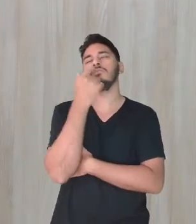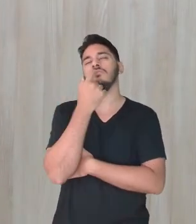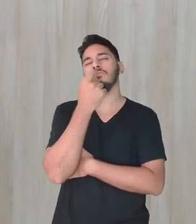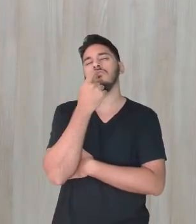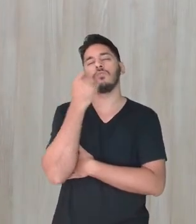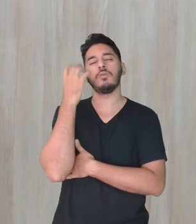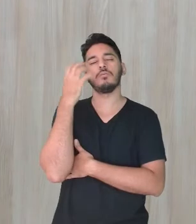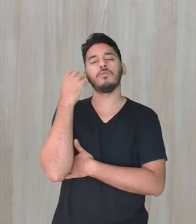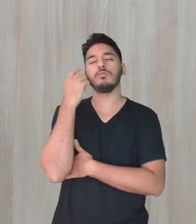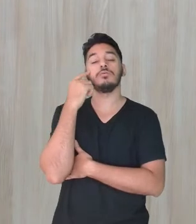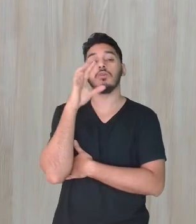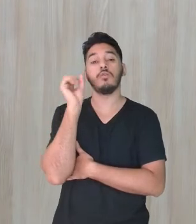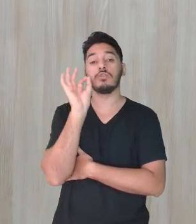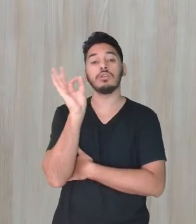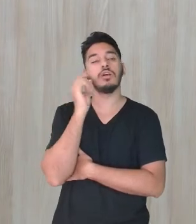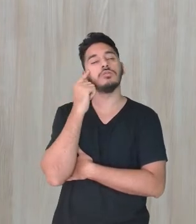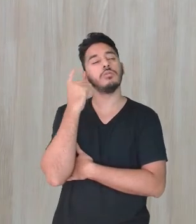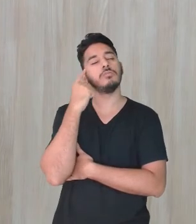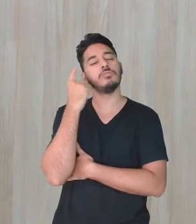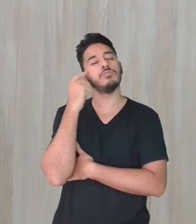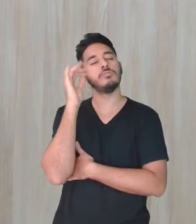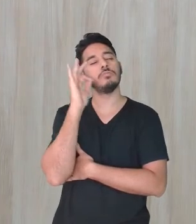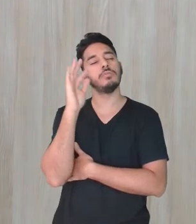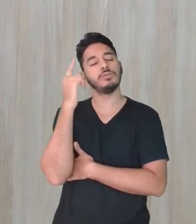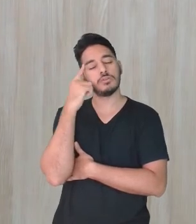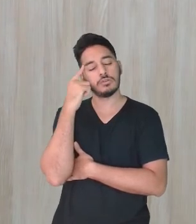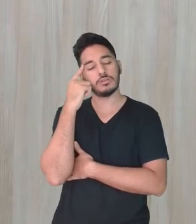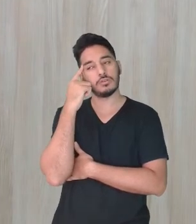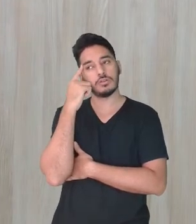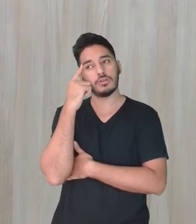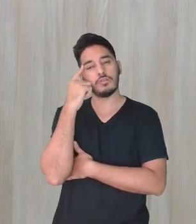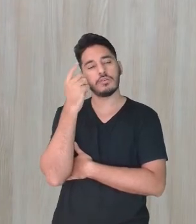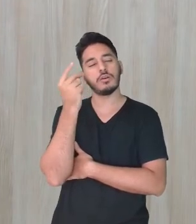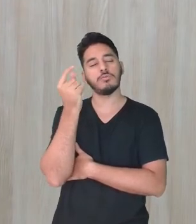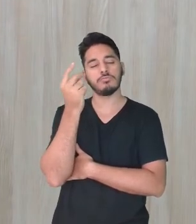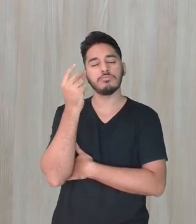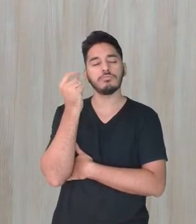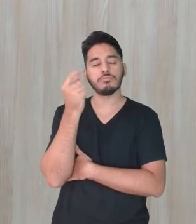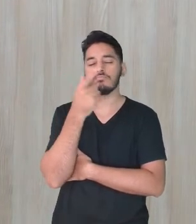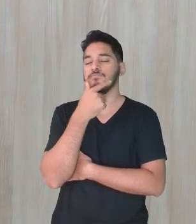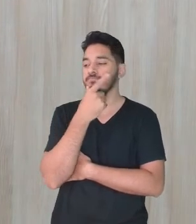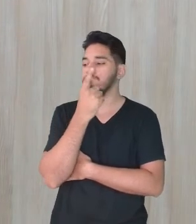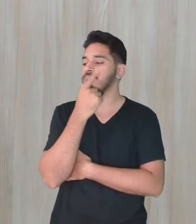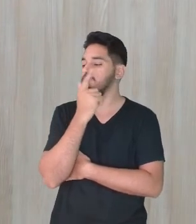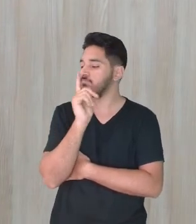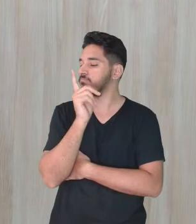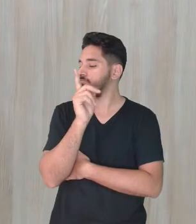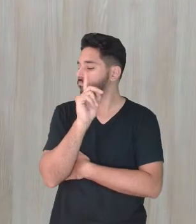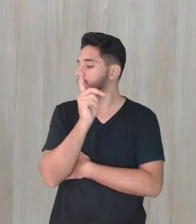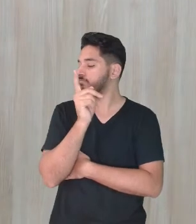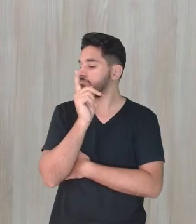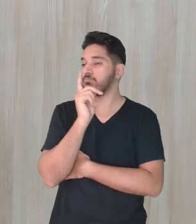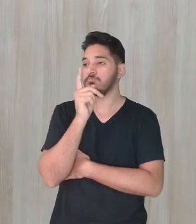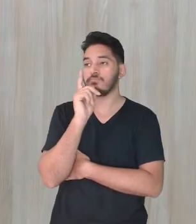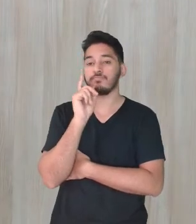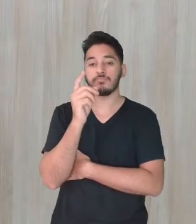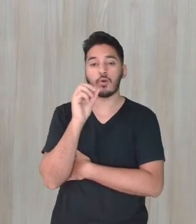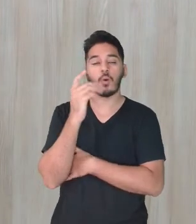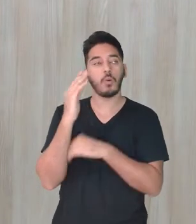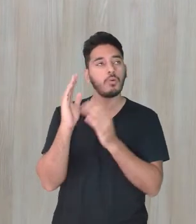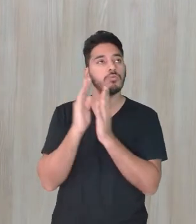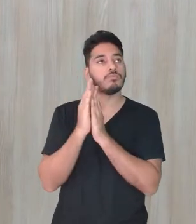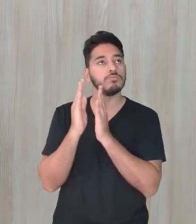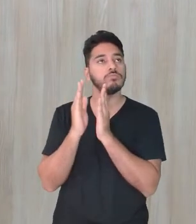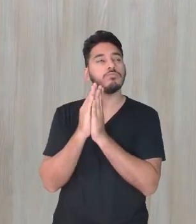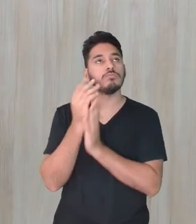alguma música, você não está ouvindo uma música, você está pensando numa música, mas você fica lá aqui, ó, batucando, né, no corpo, ou fica batendo uma